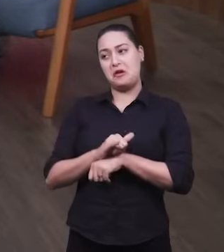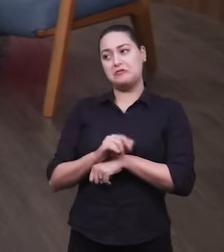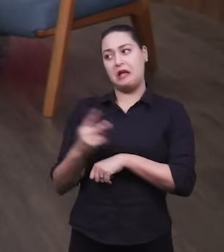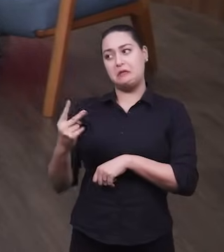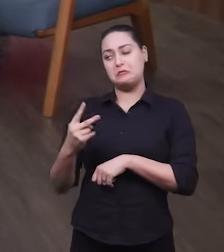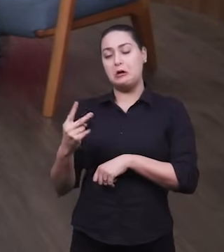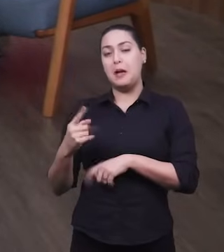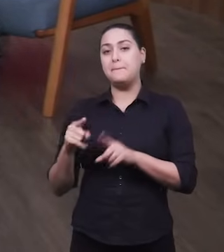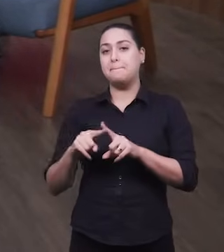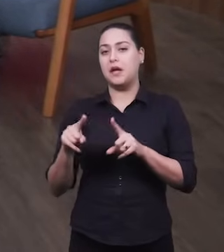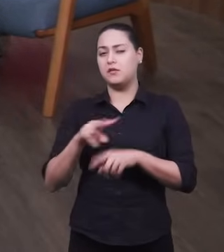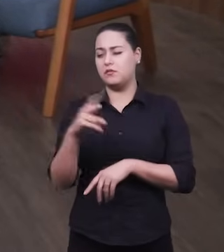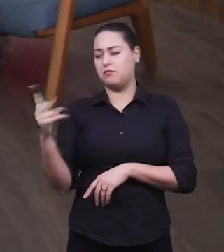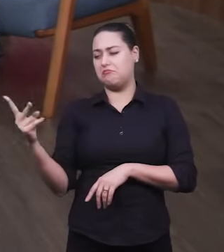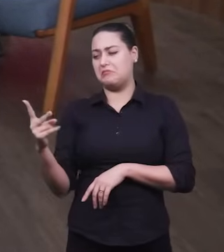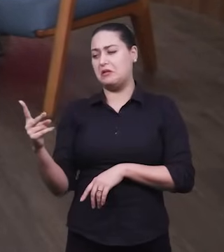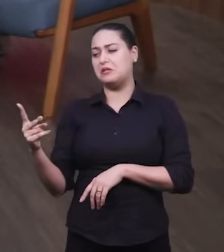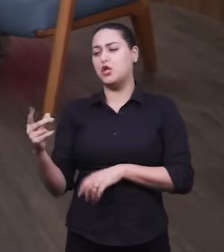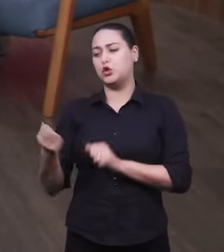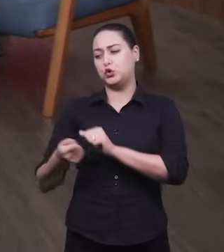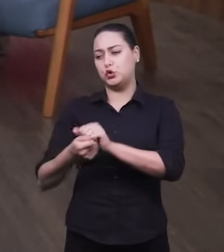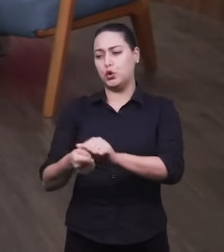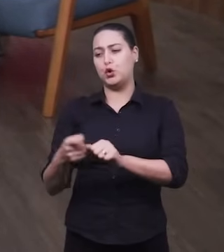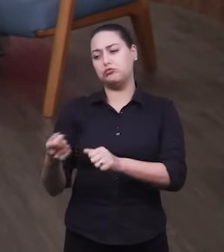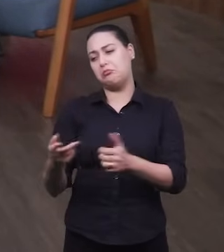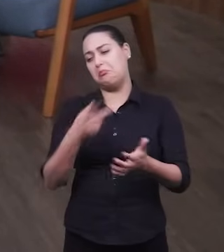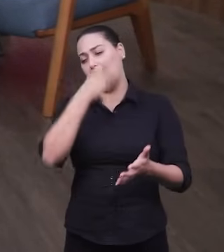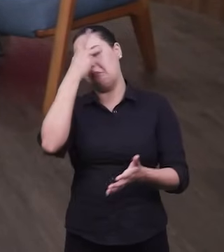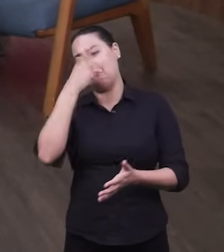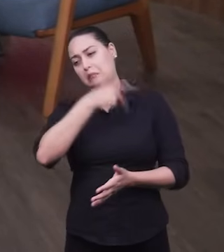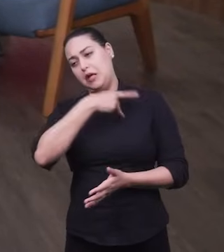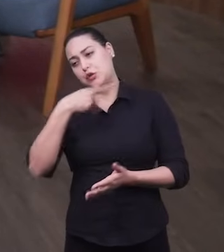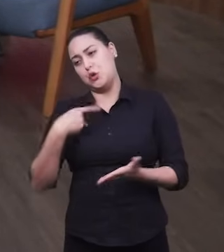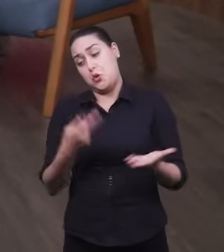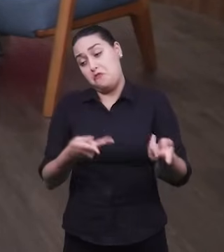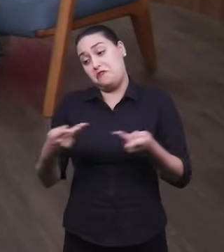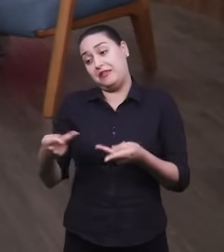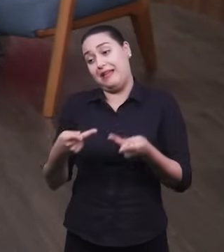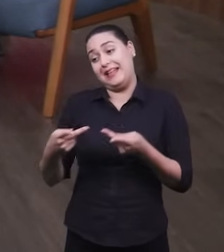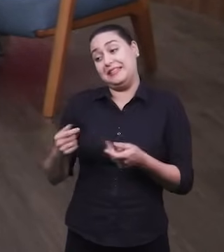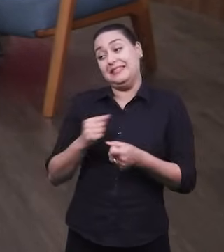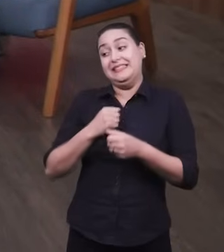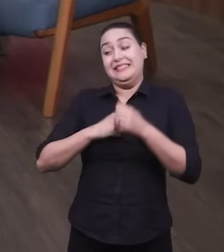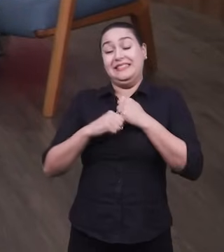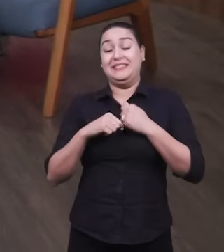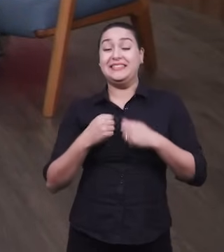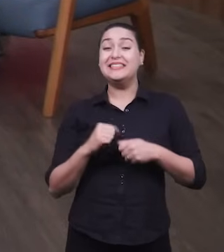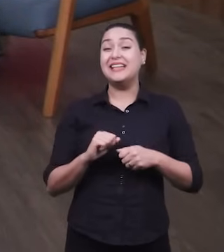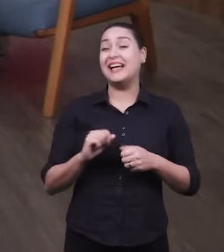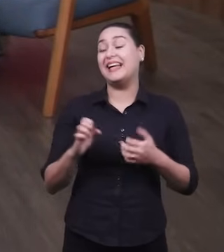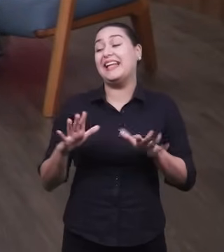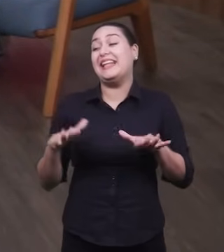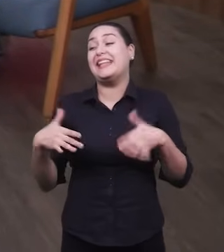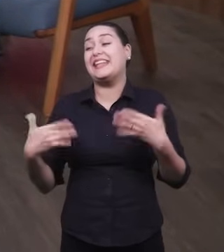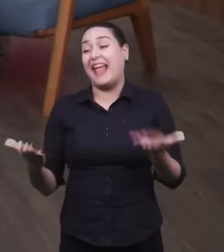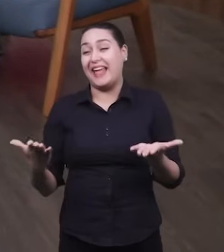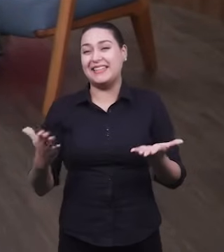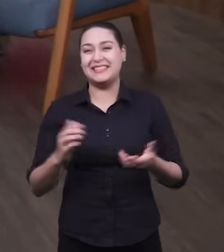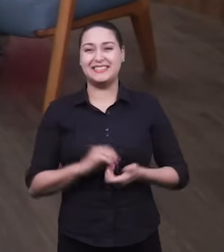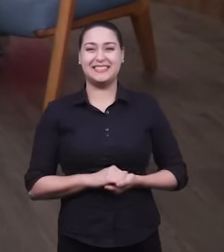mas vocês vão tocar isso aqui e teremos pastor ou pastores convidados, né? Deixa o pessoal na expectativa de quem vai estar